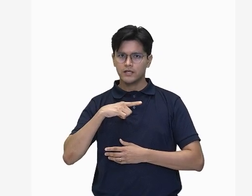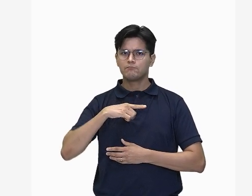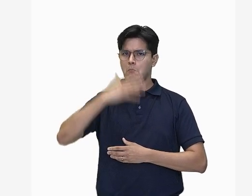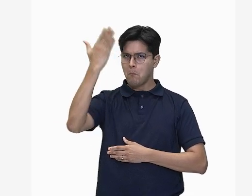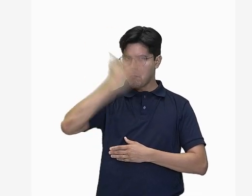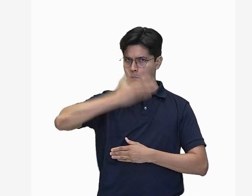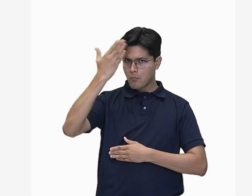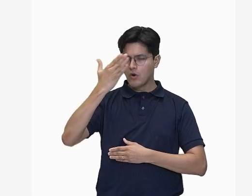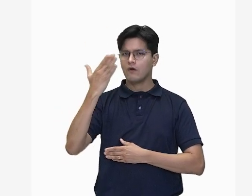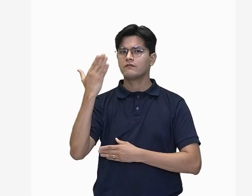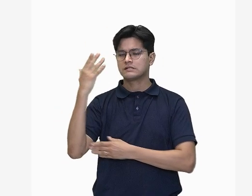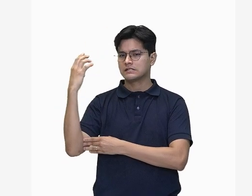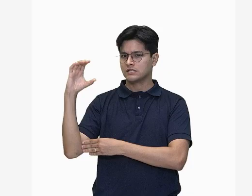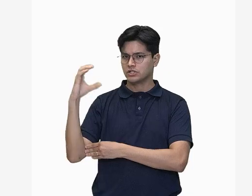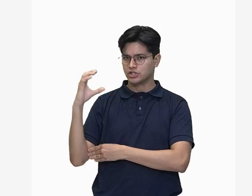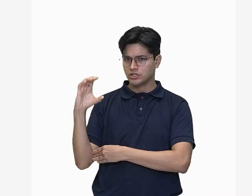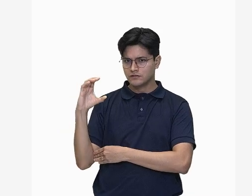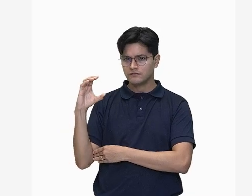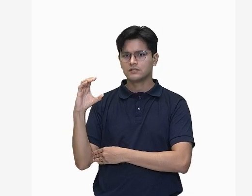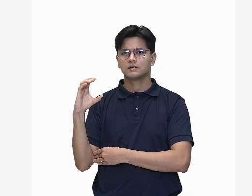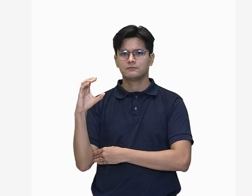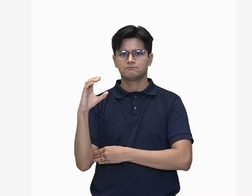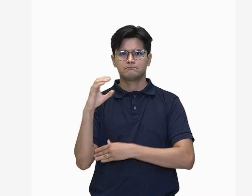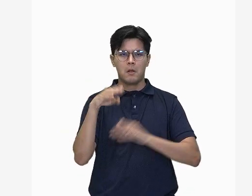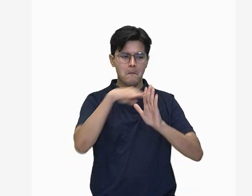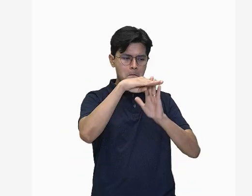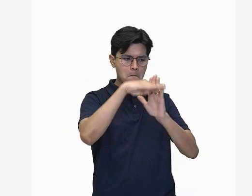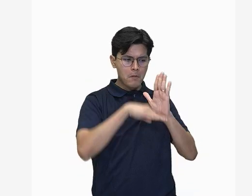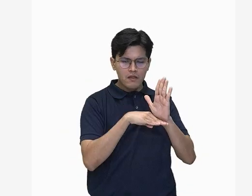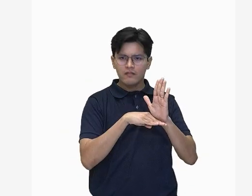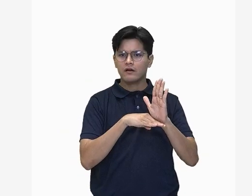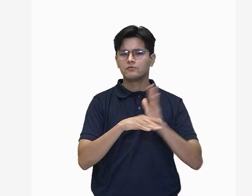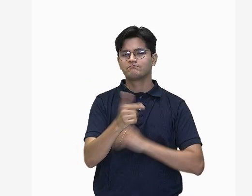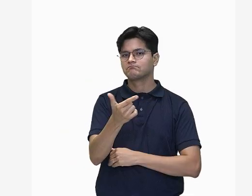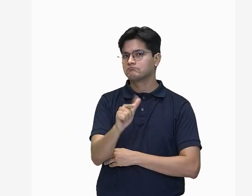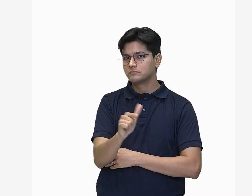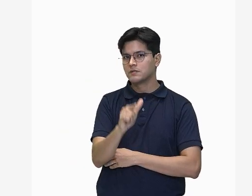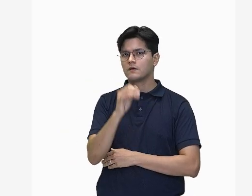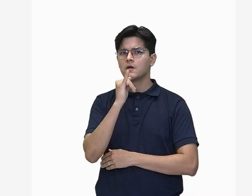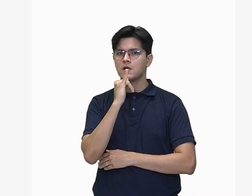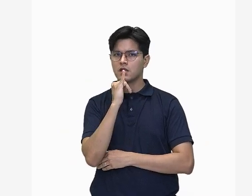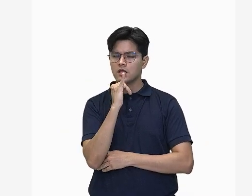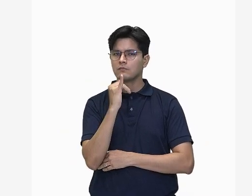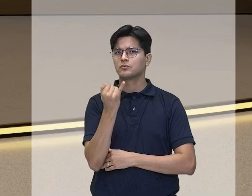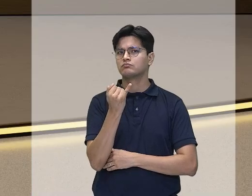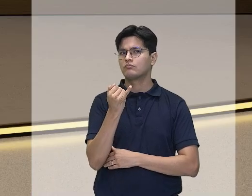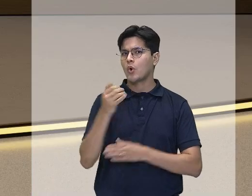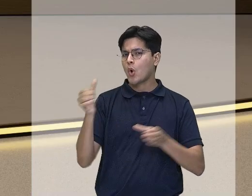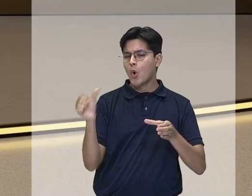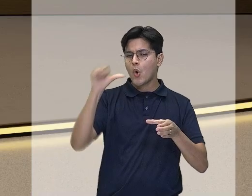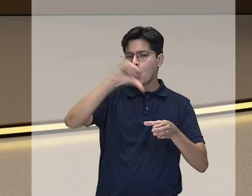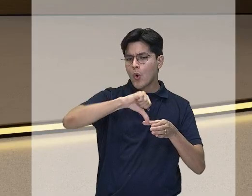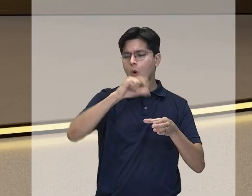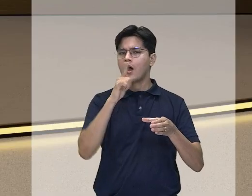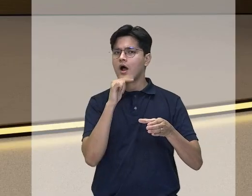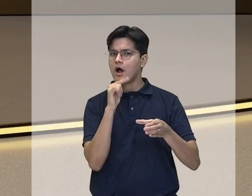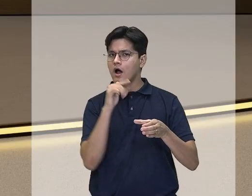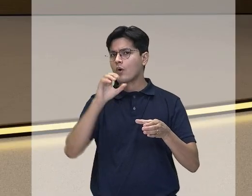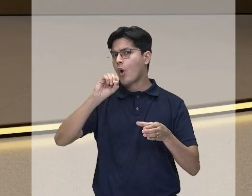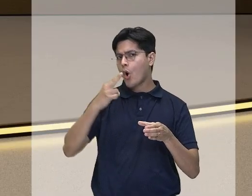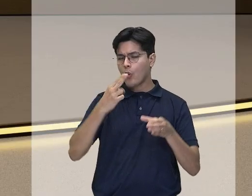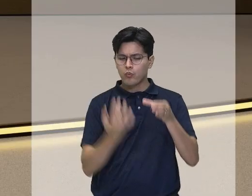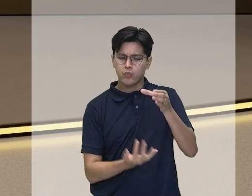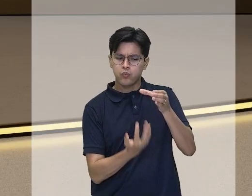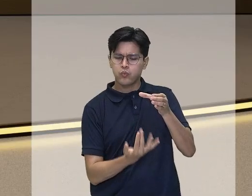padronização, controle de qualidade. Ou seja, coloca água ou deixa ferver? Vai só uma ou coloca as duas juntas? Então tem